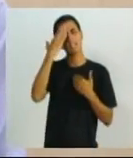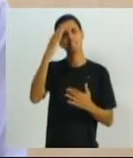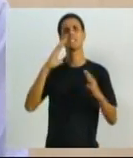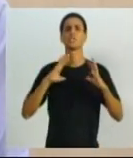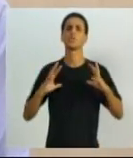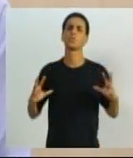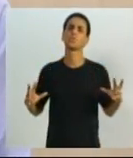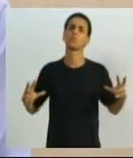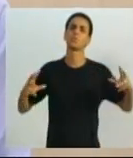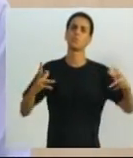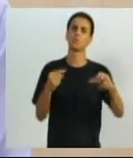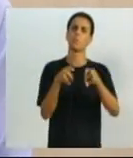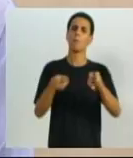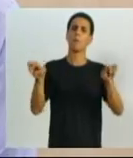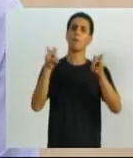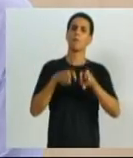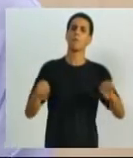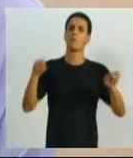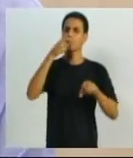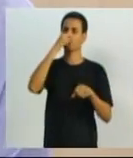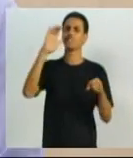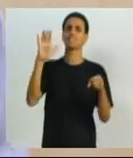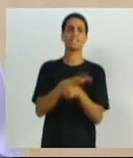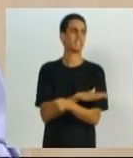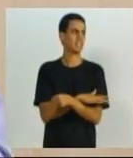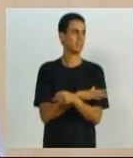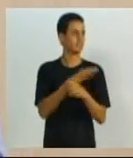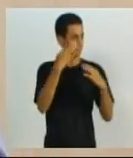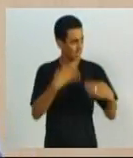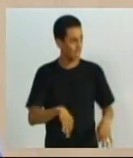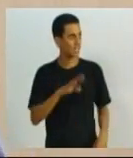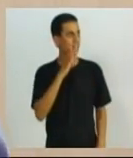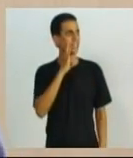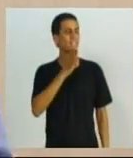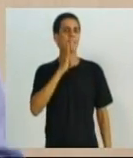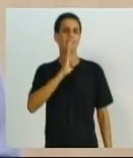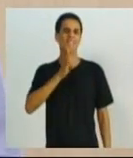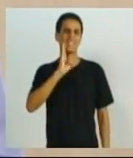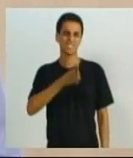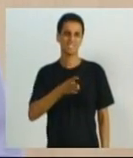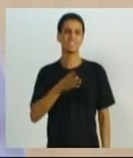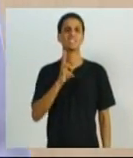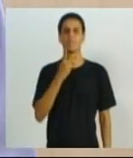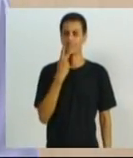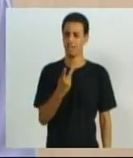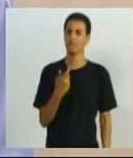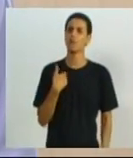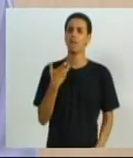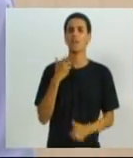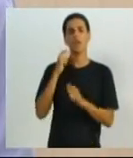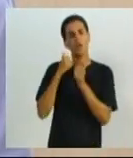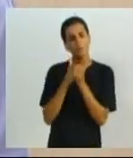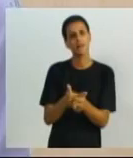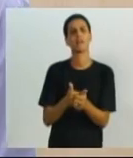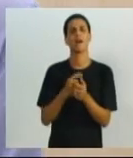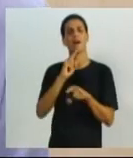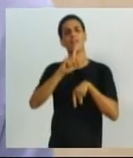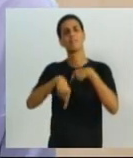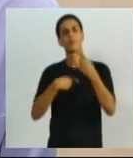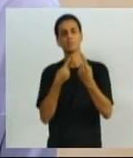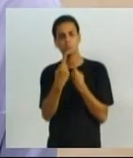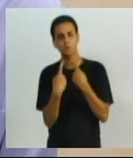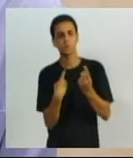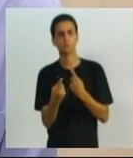as cadeiras cheias. Né, vereador Beto Tribes? O vereador Beto Tribes, ele disse, Vanderlei, eu quero acompanhar, depois a gente vai dialogando